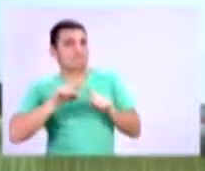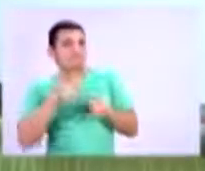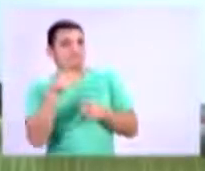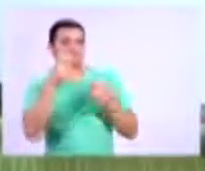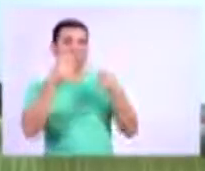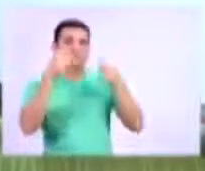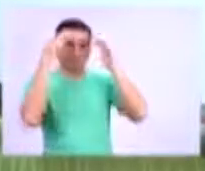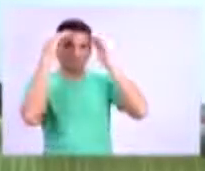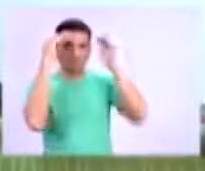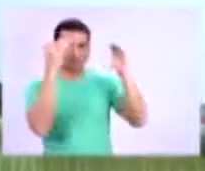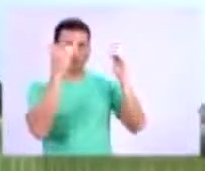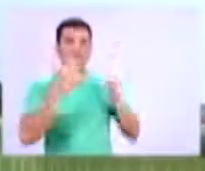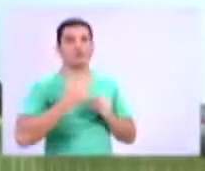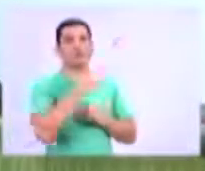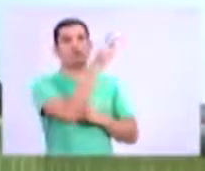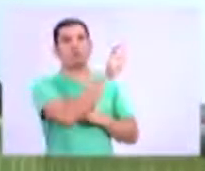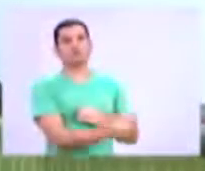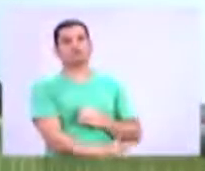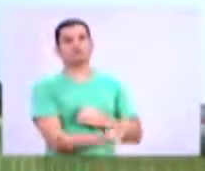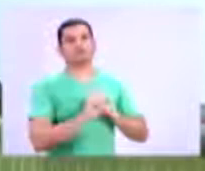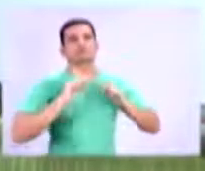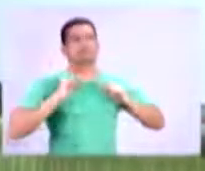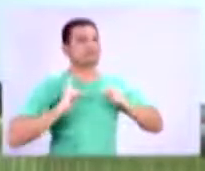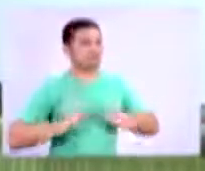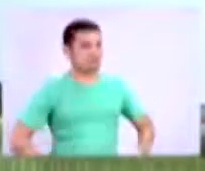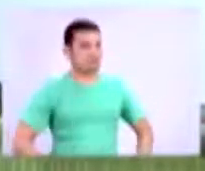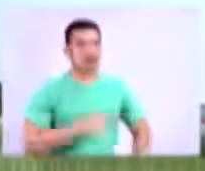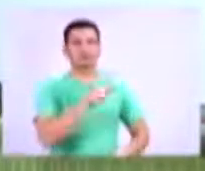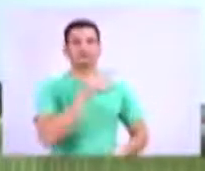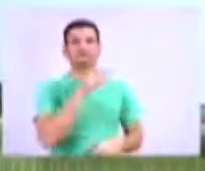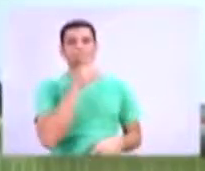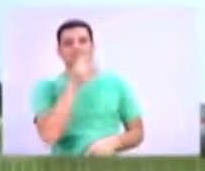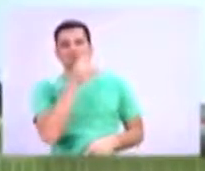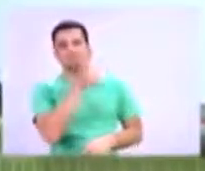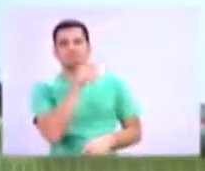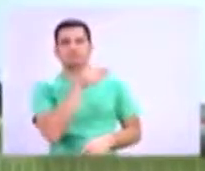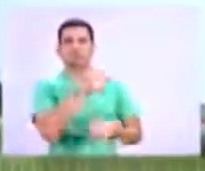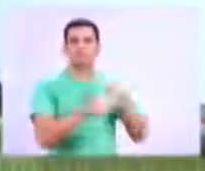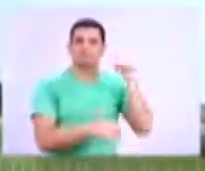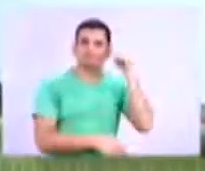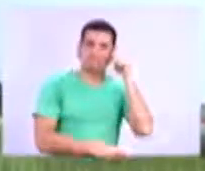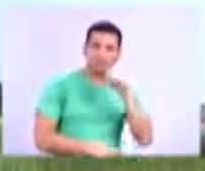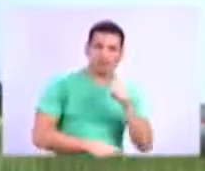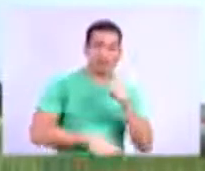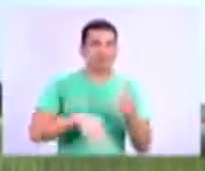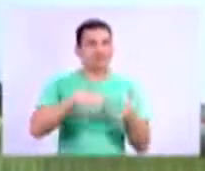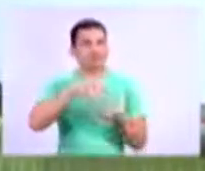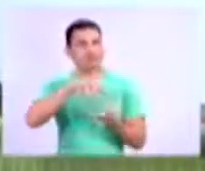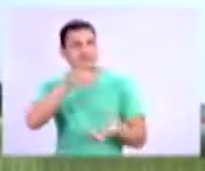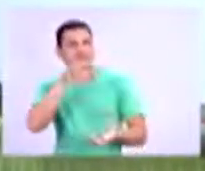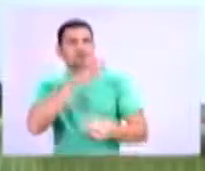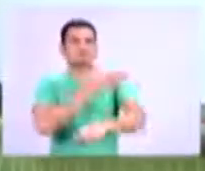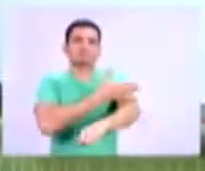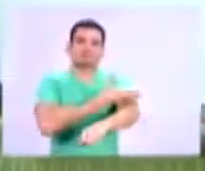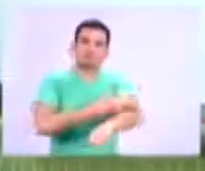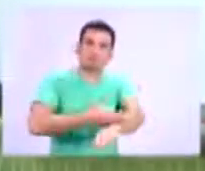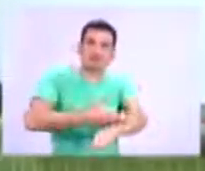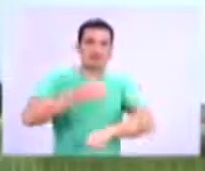que respeitar o outro como ser humano. Então, seja ele mulher, idoso, branco, negro,